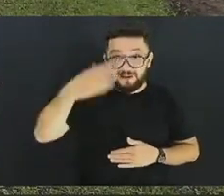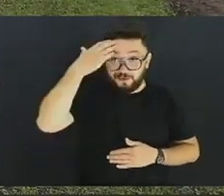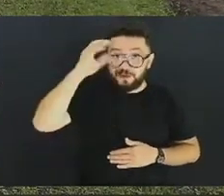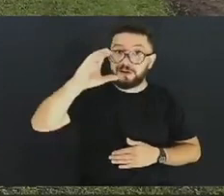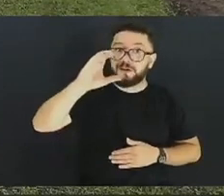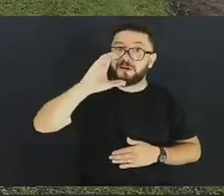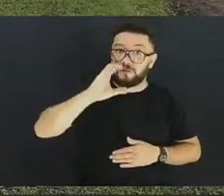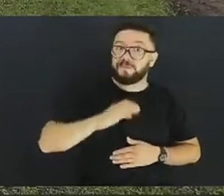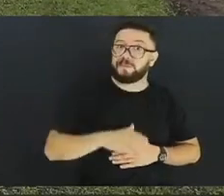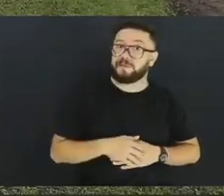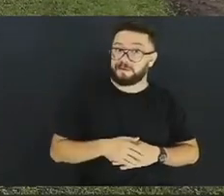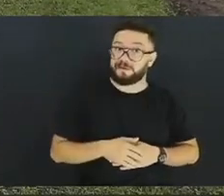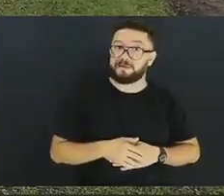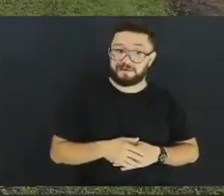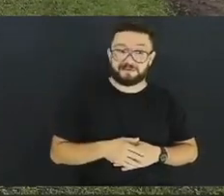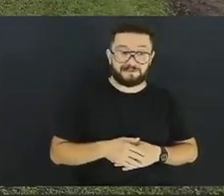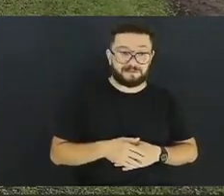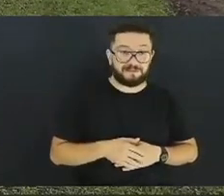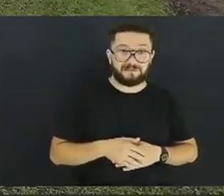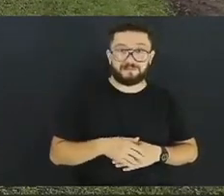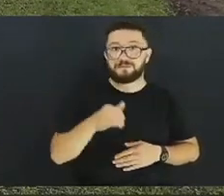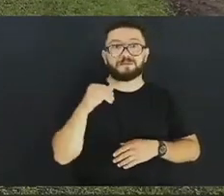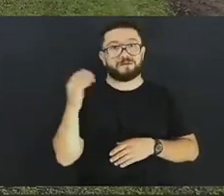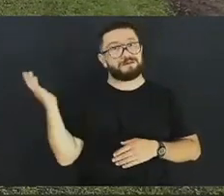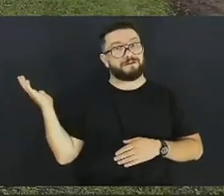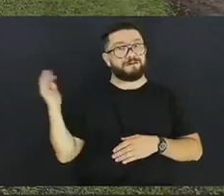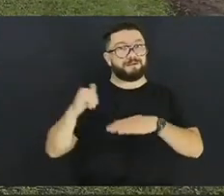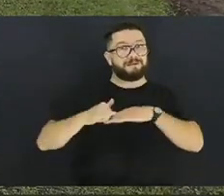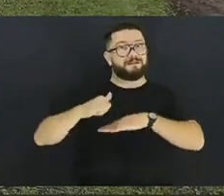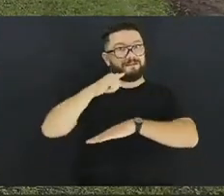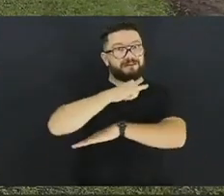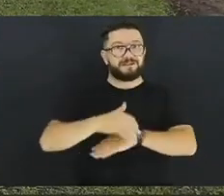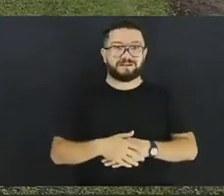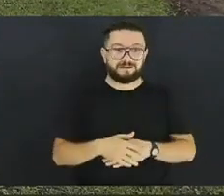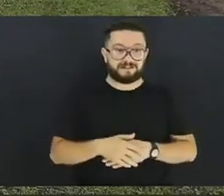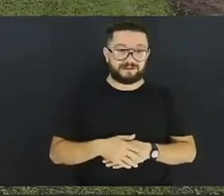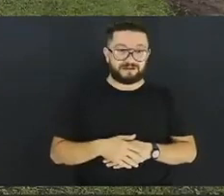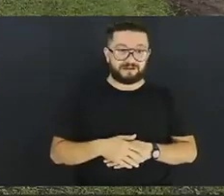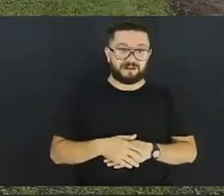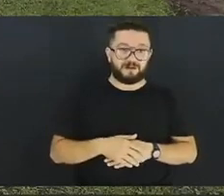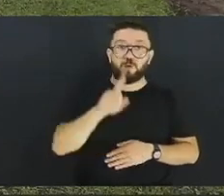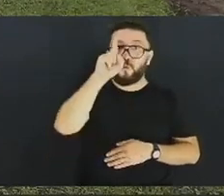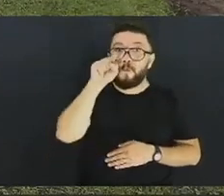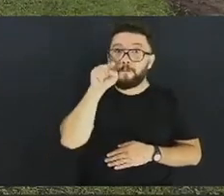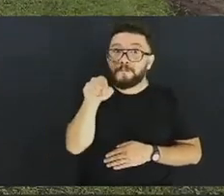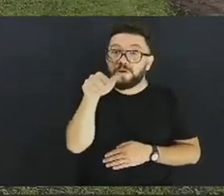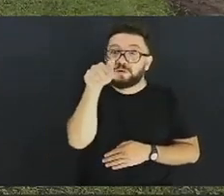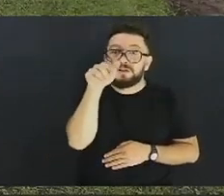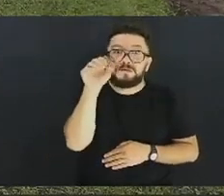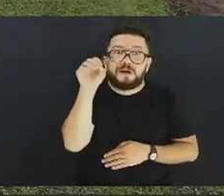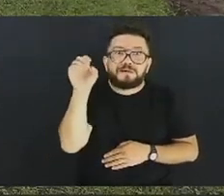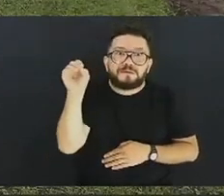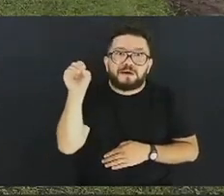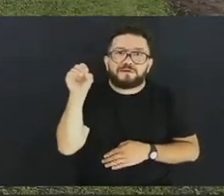imigrante, em São José dos Pinhais, 1.700 plantas. É um